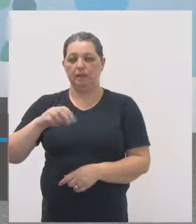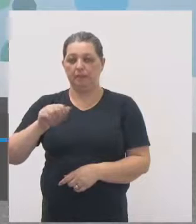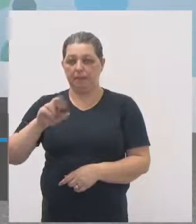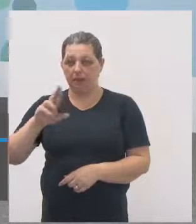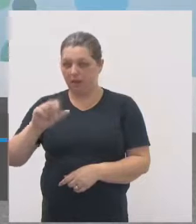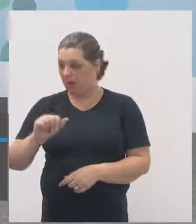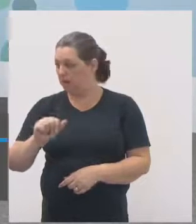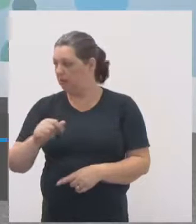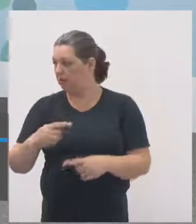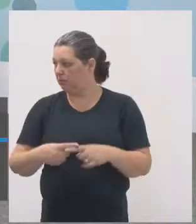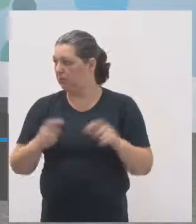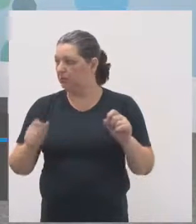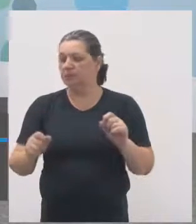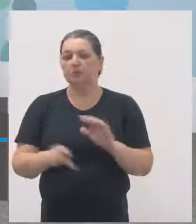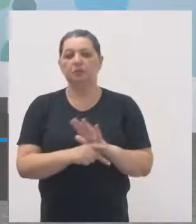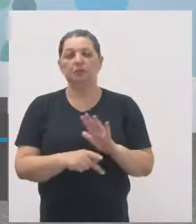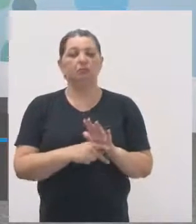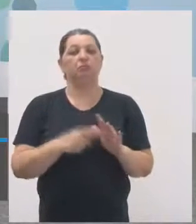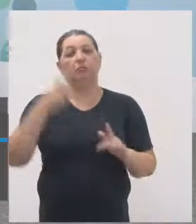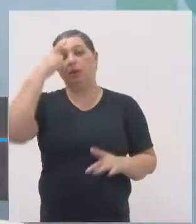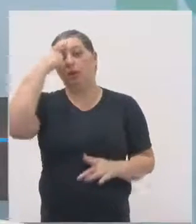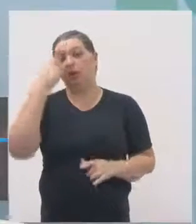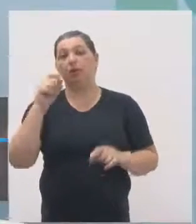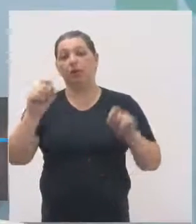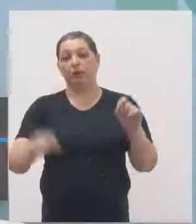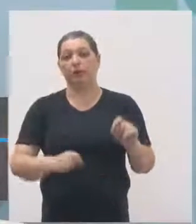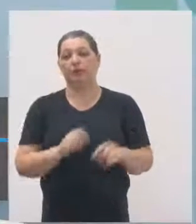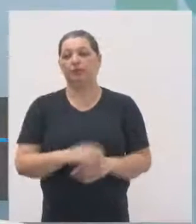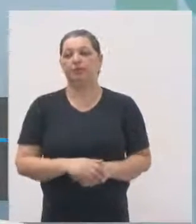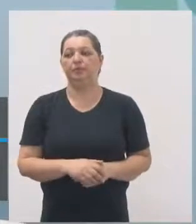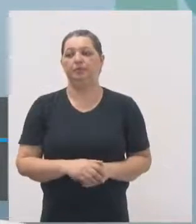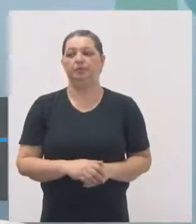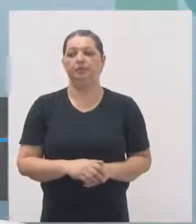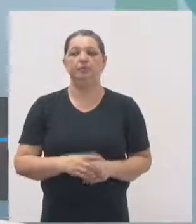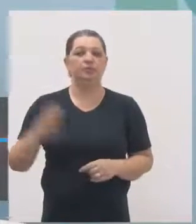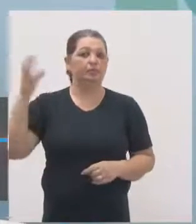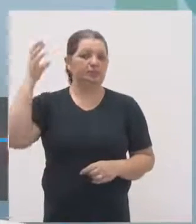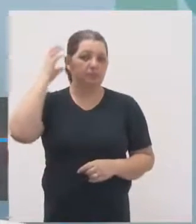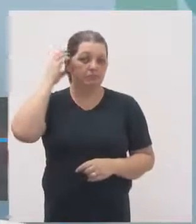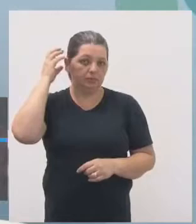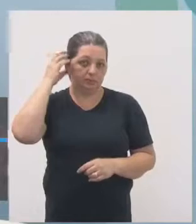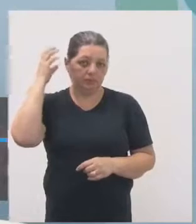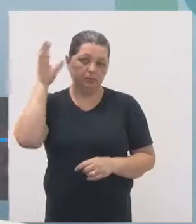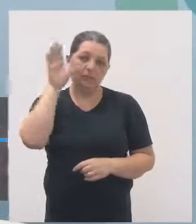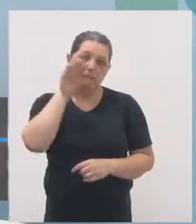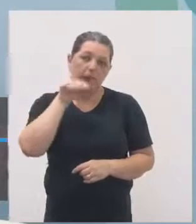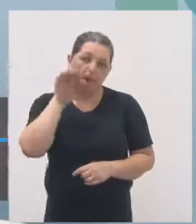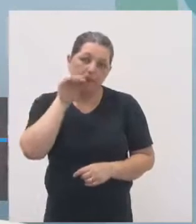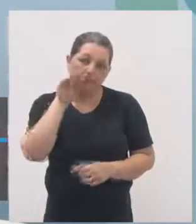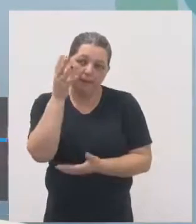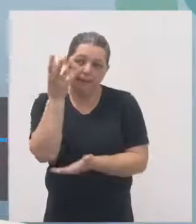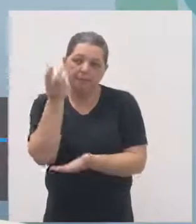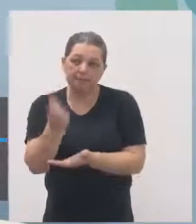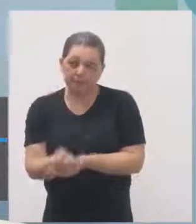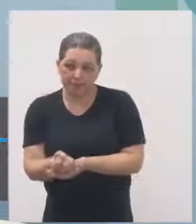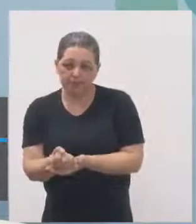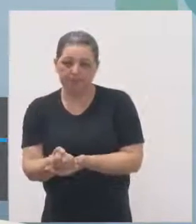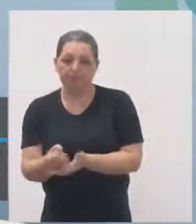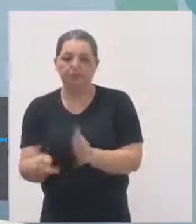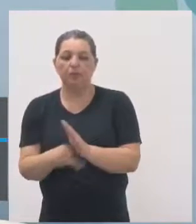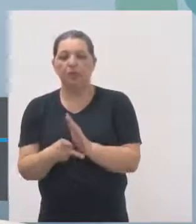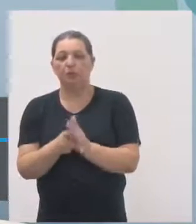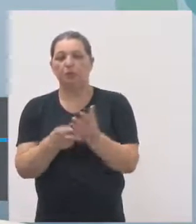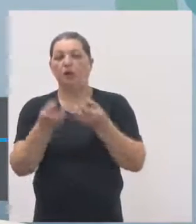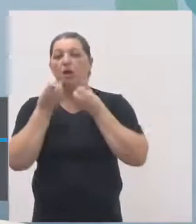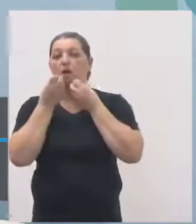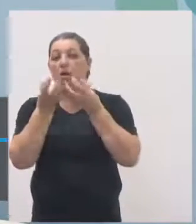gente, a ideia é que você faça aí um áudio e que você traga ali alguma informação, não um